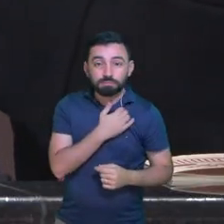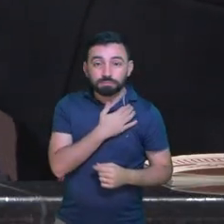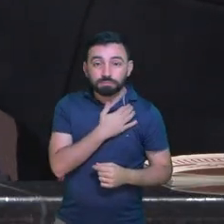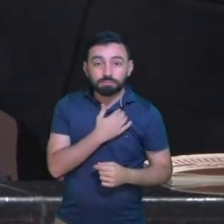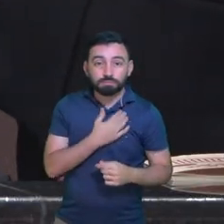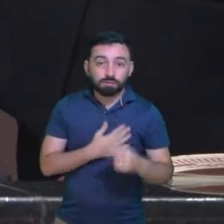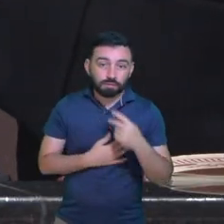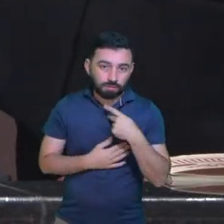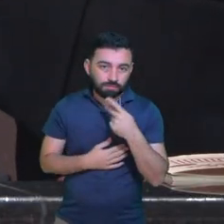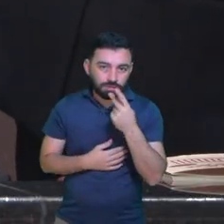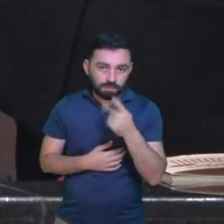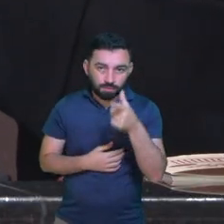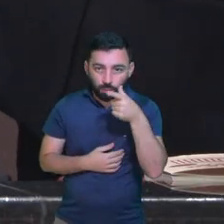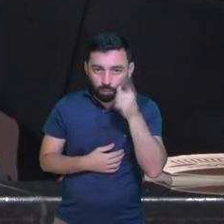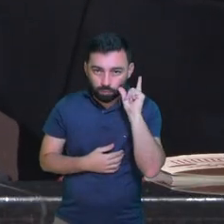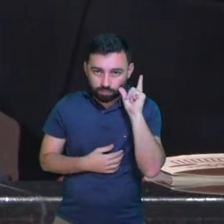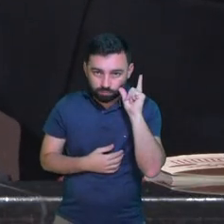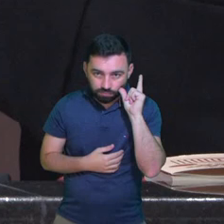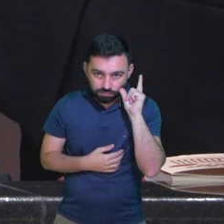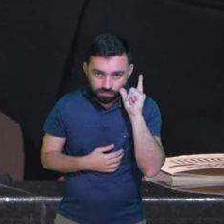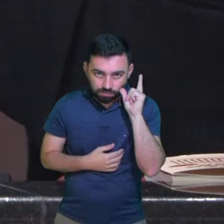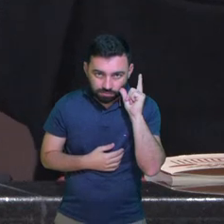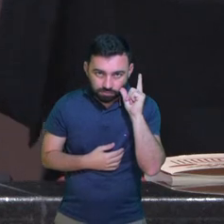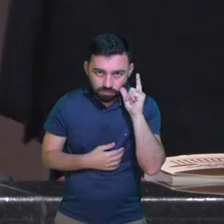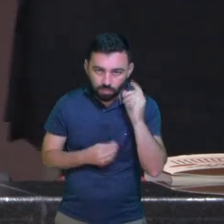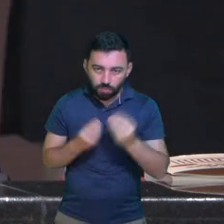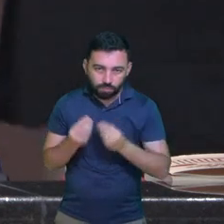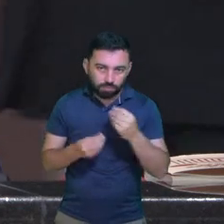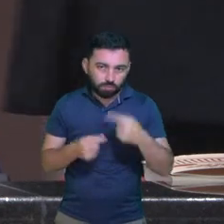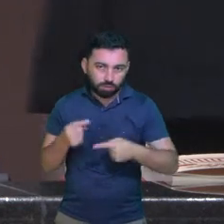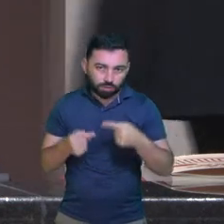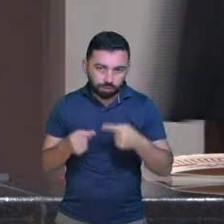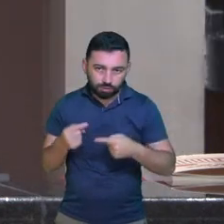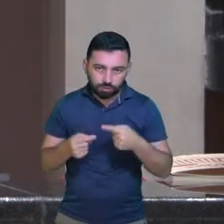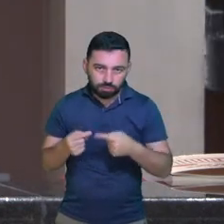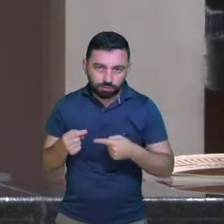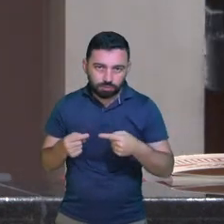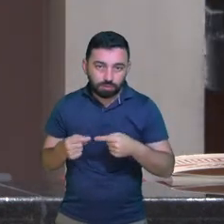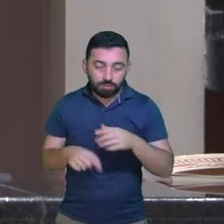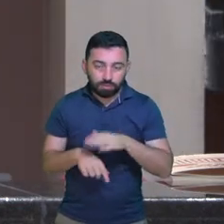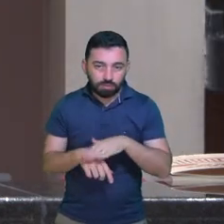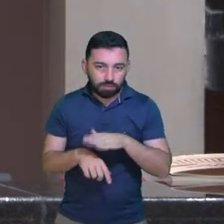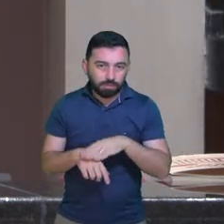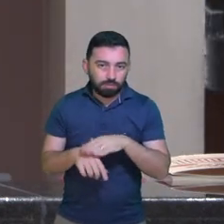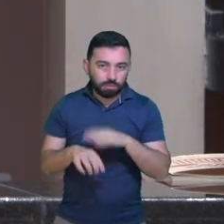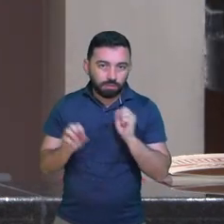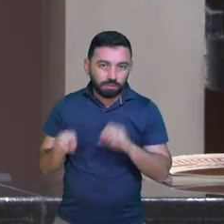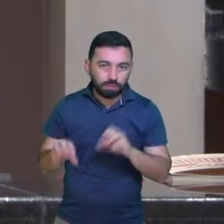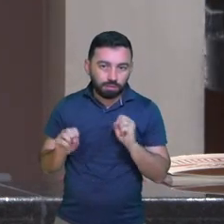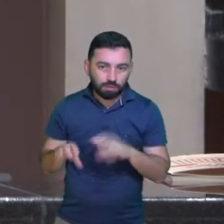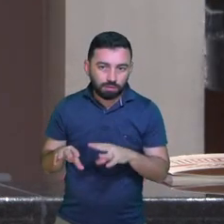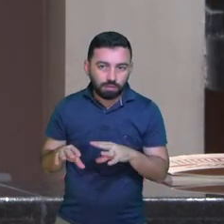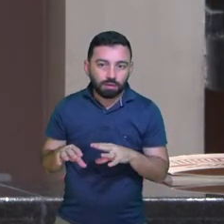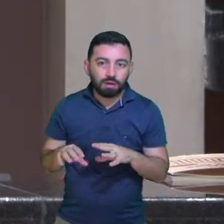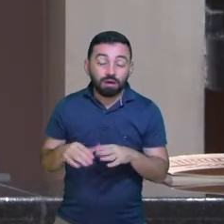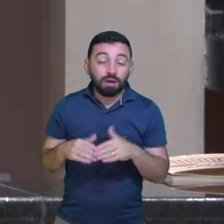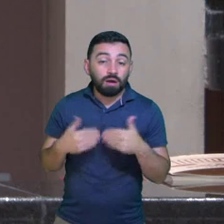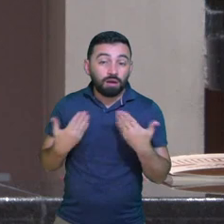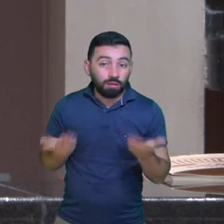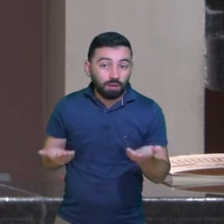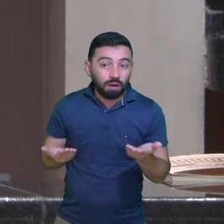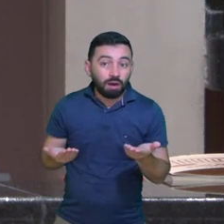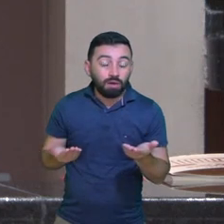quando eu falei ontem sobre a dimensão política do nosso ato de Educar é qual é o olhar que os